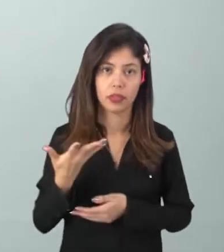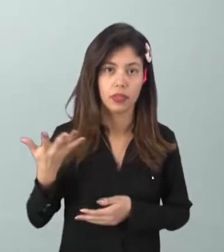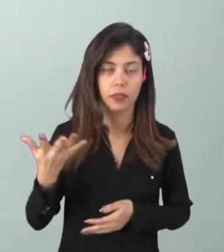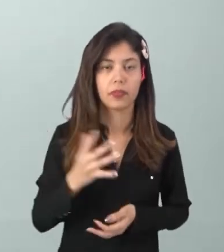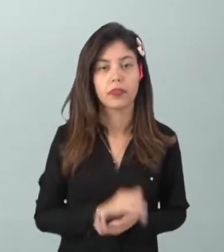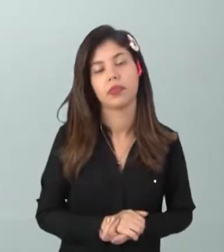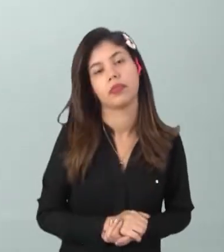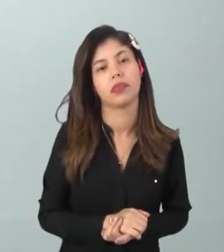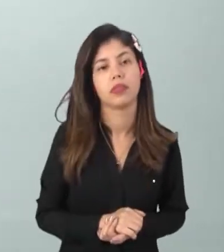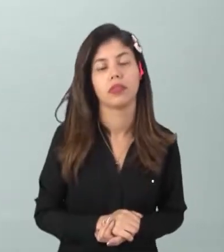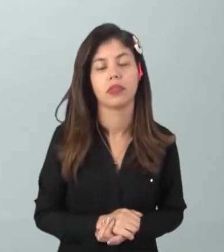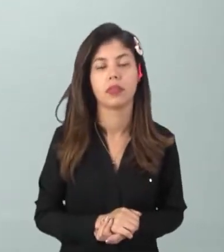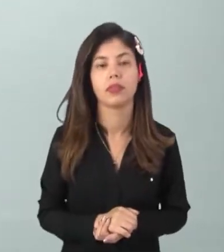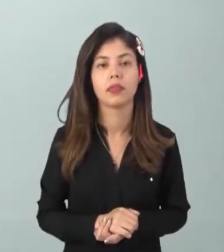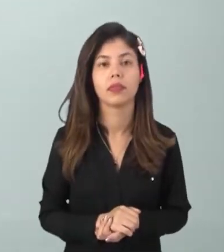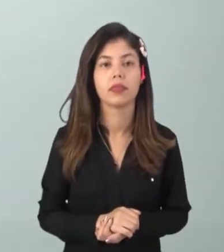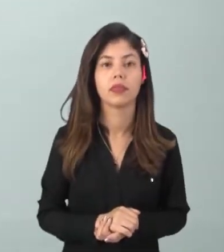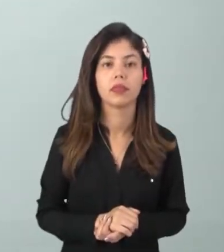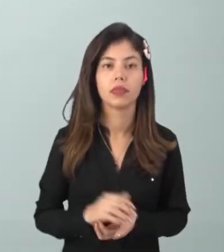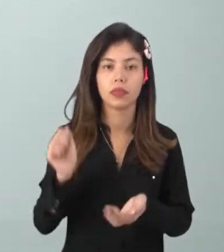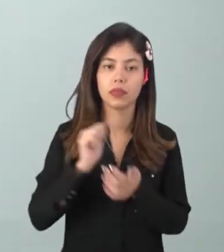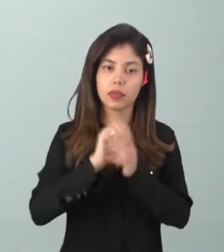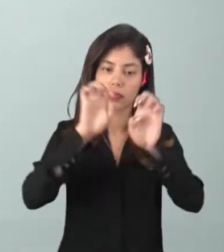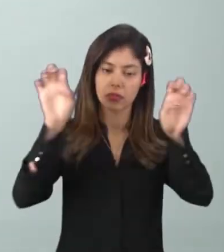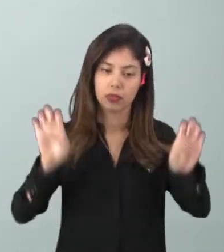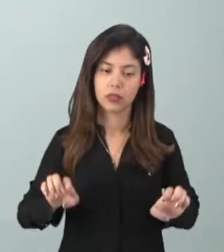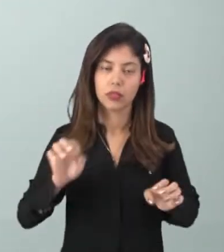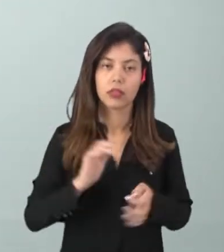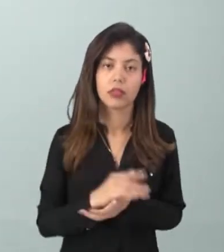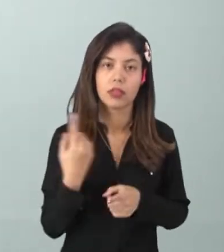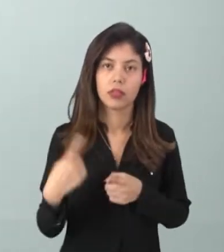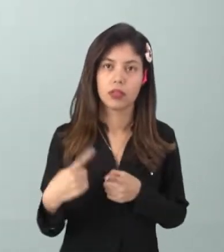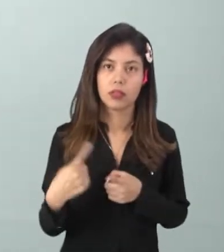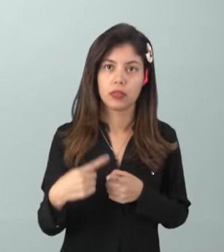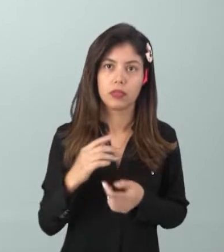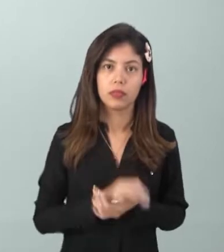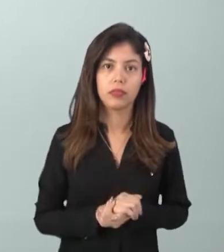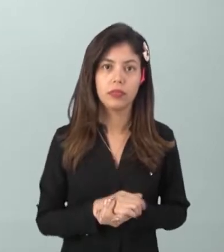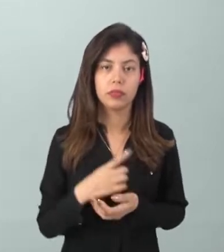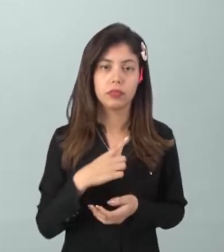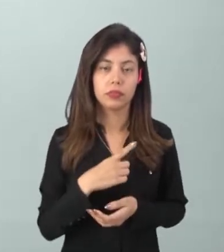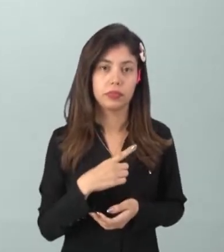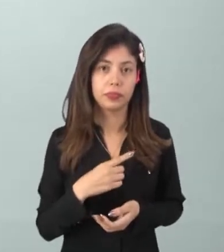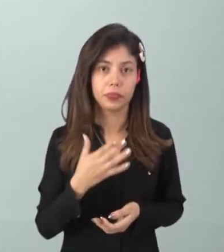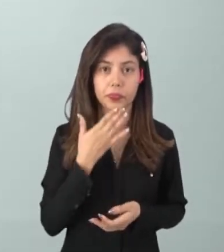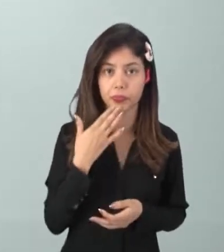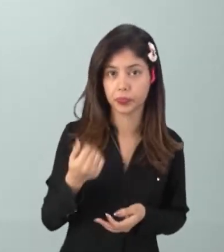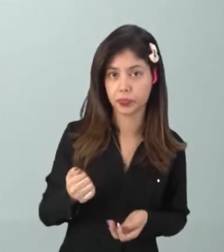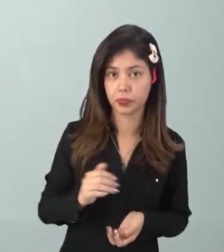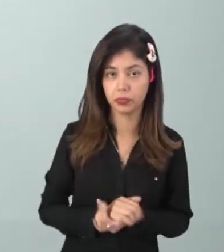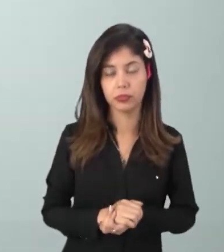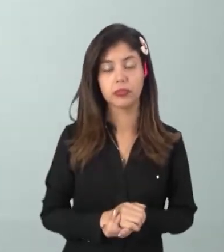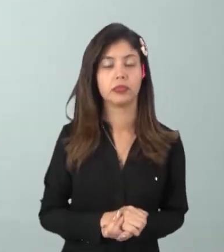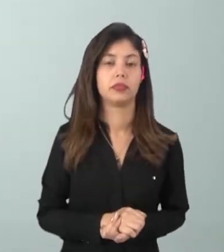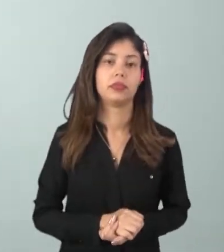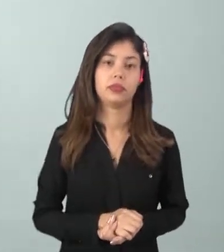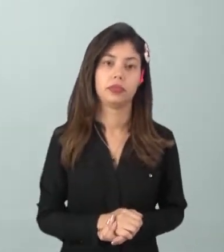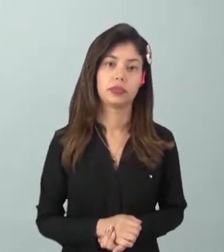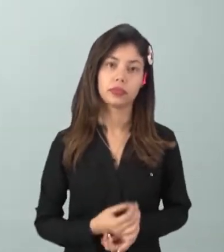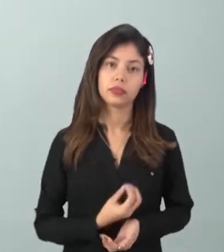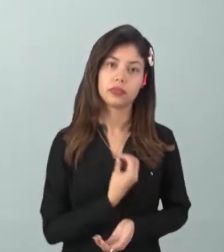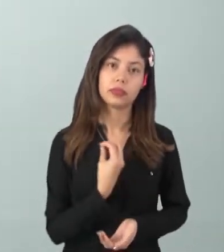nas escrituras, elas são estruturantes, porque elas edificam a concepção